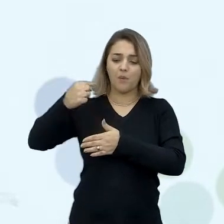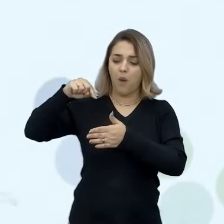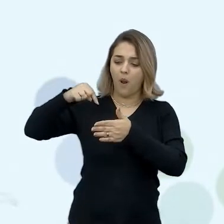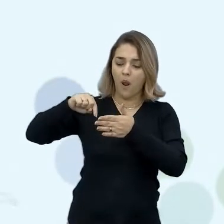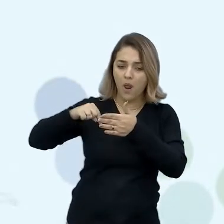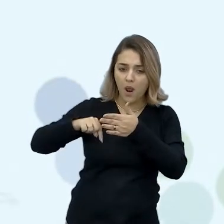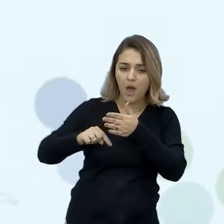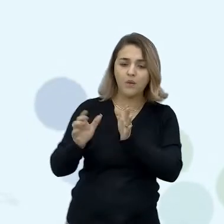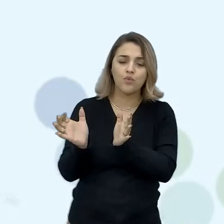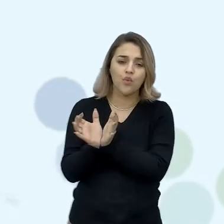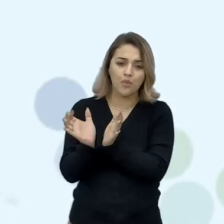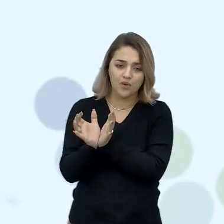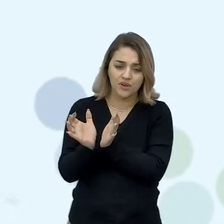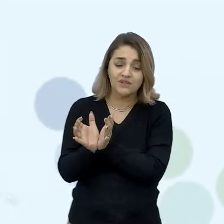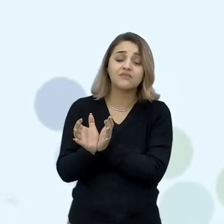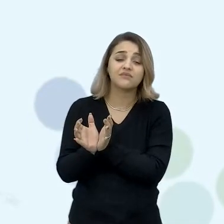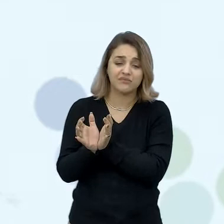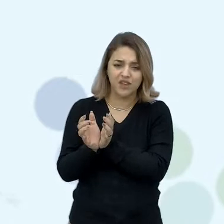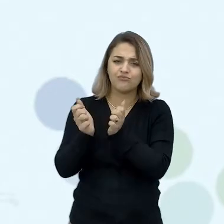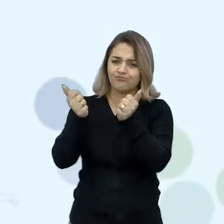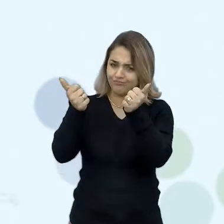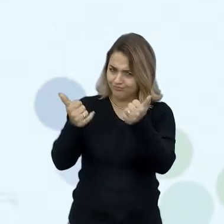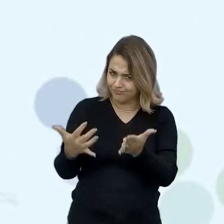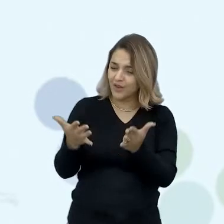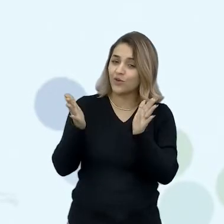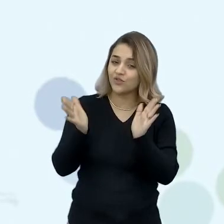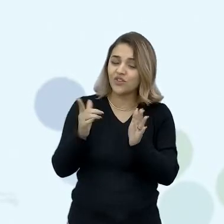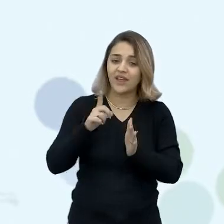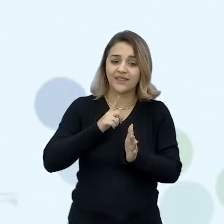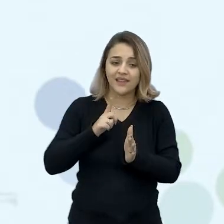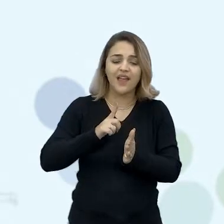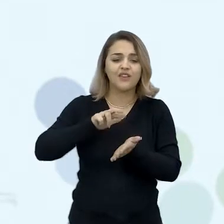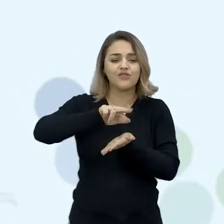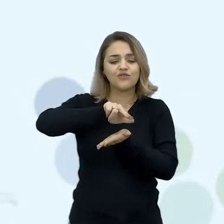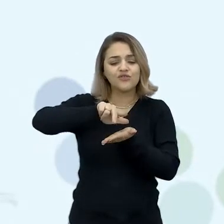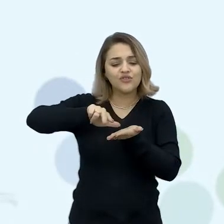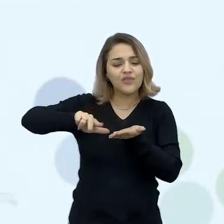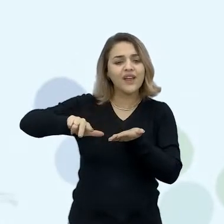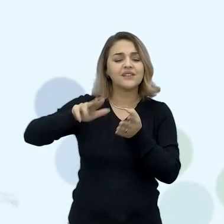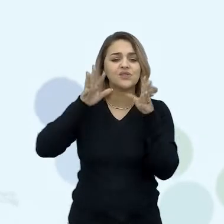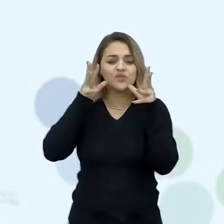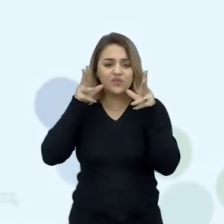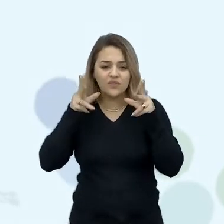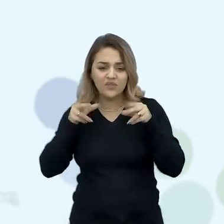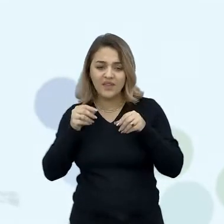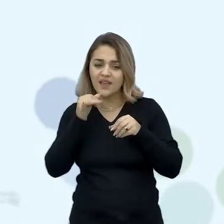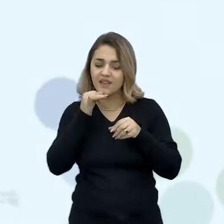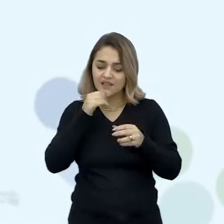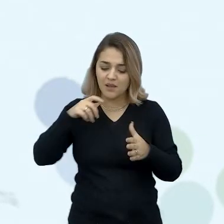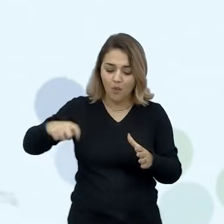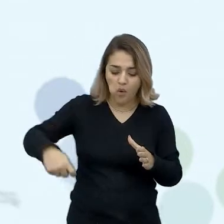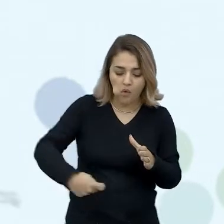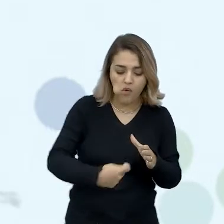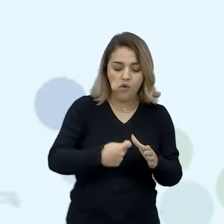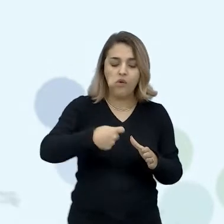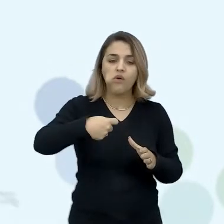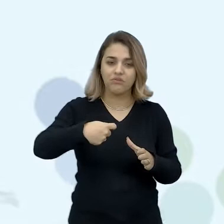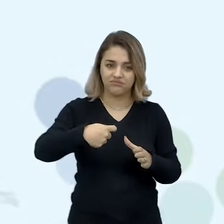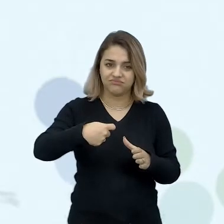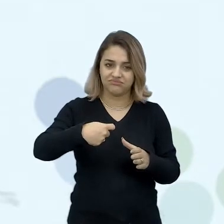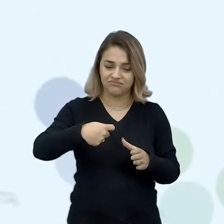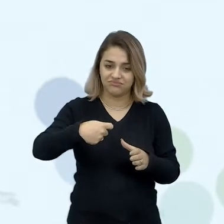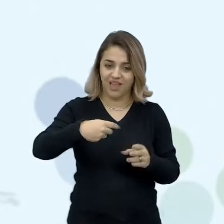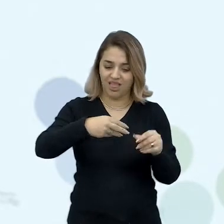subterrâneas, né, como a gente já falou, existem mais organismos vivos em uma colher de sopa de solo do que pessoas